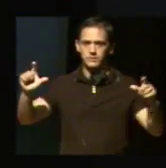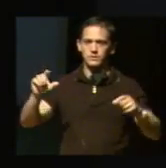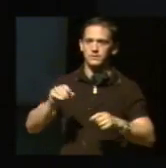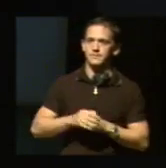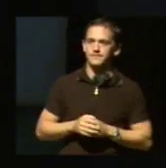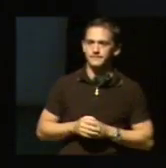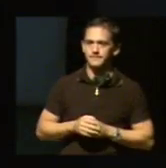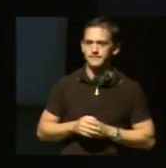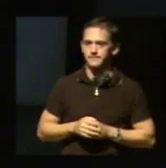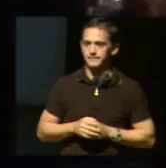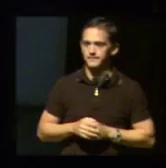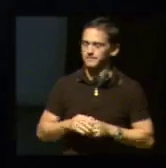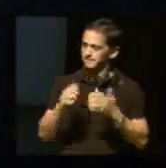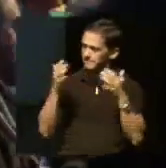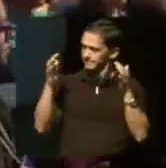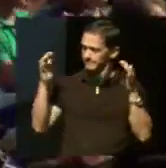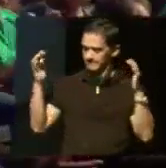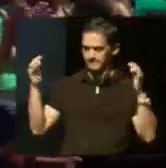Dó.